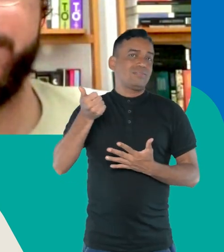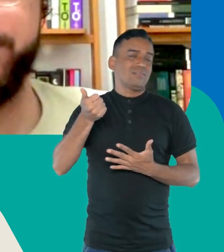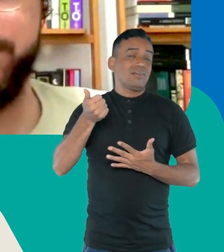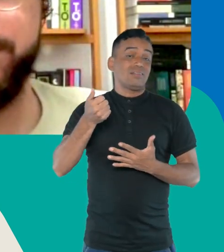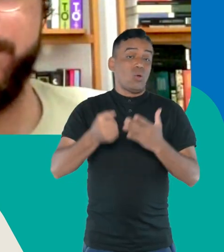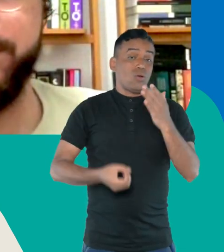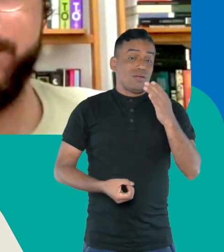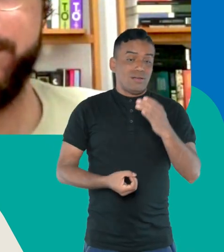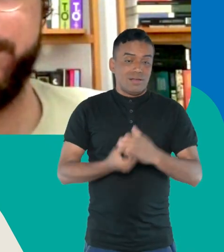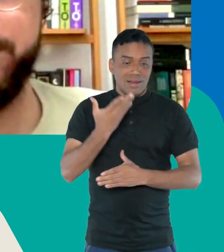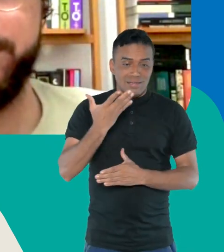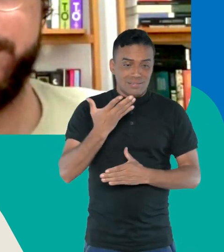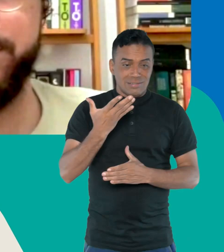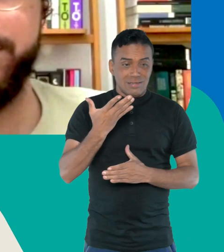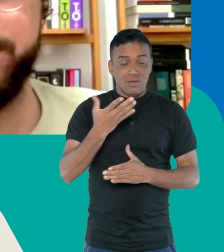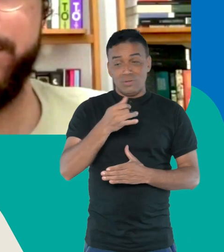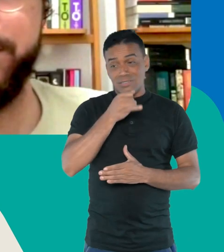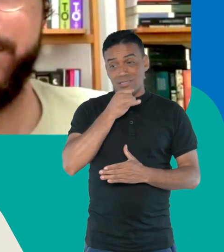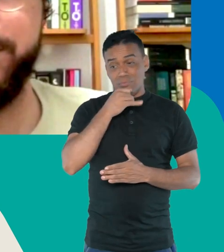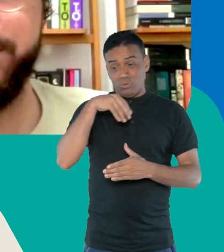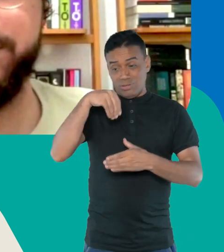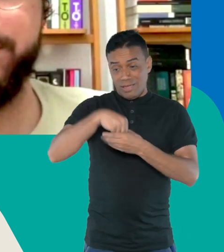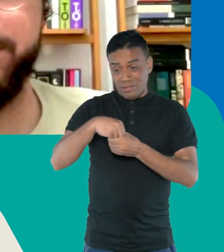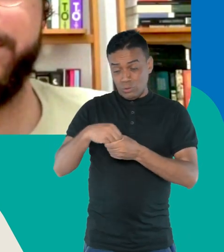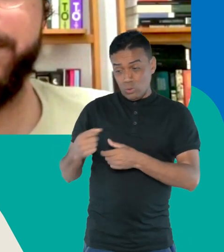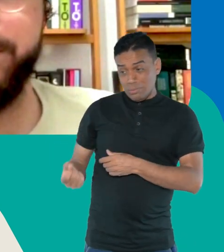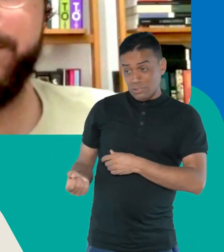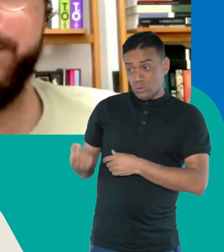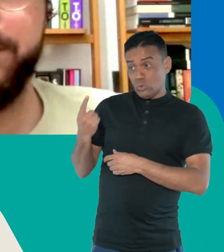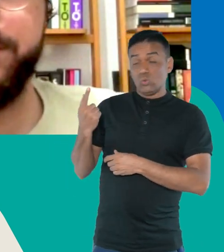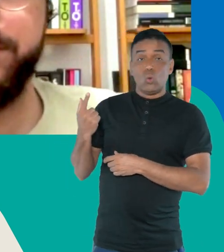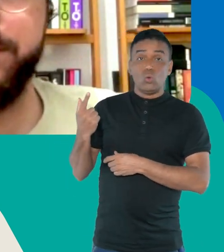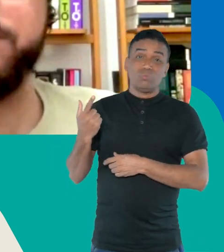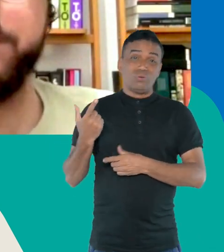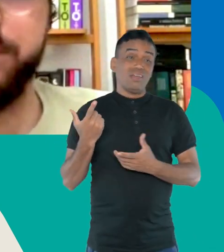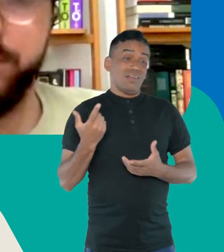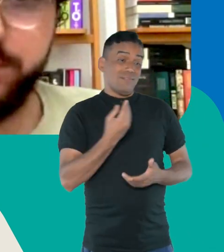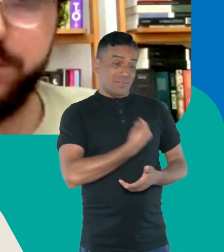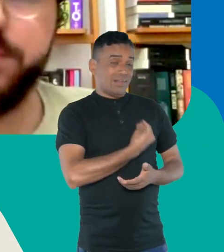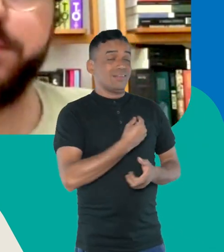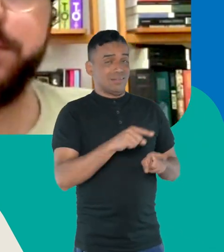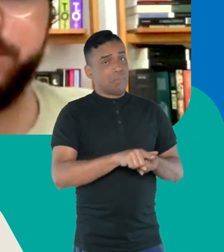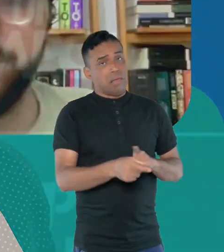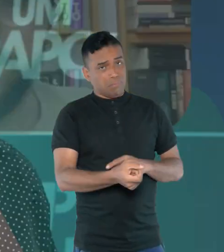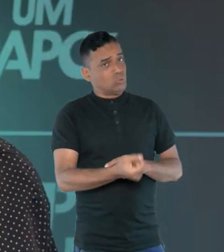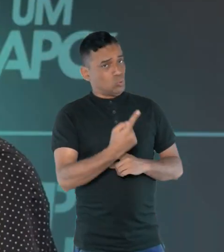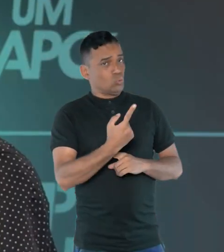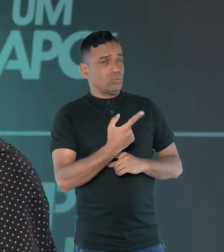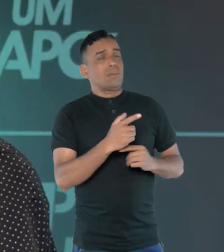ainda que beba do absurdo em alguns momentos, né, porque a realidade é também muito absurda, é,